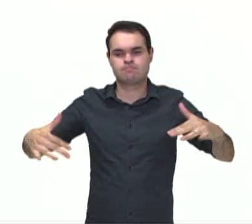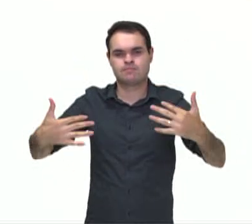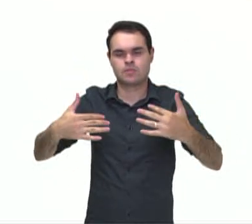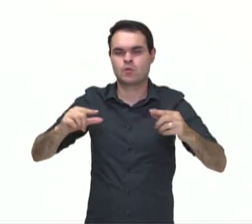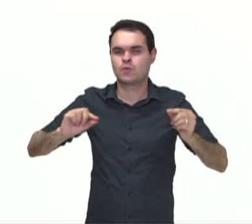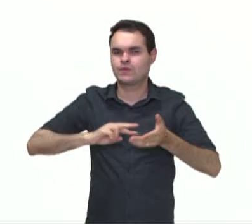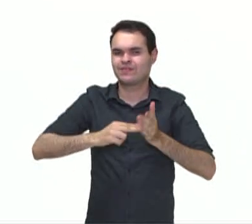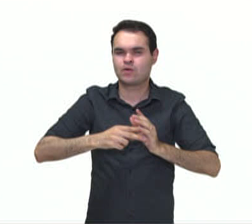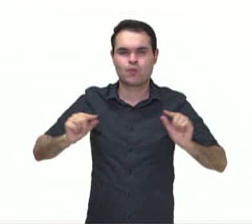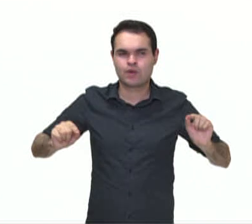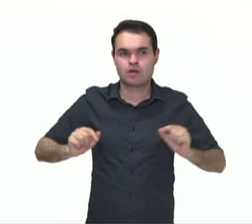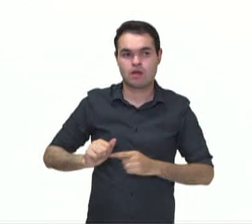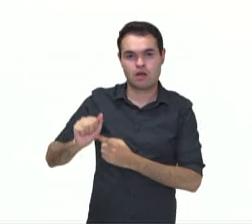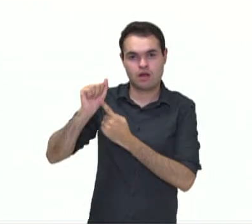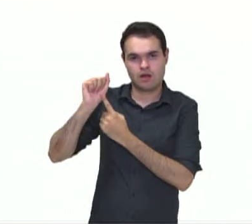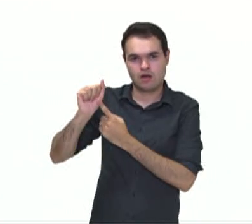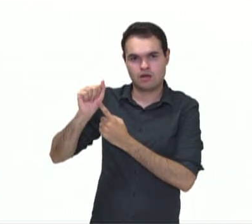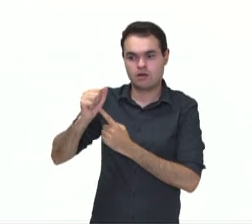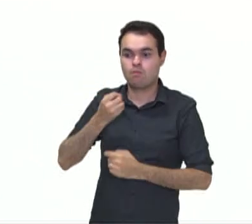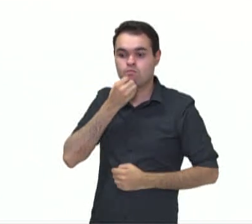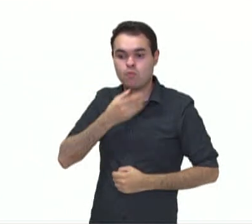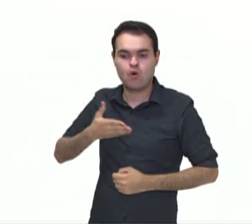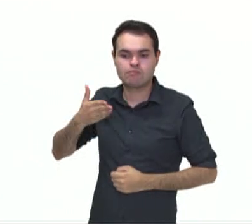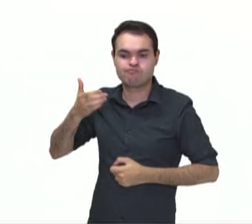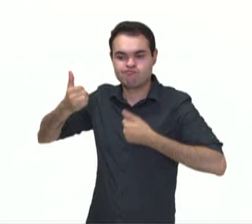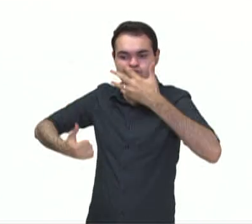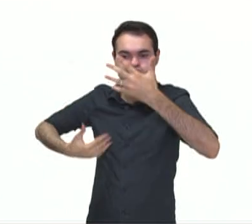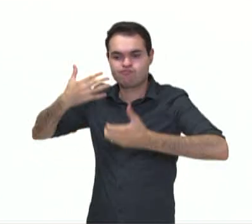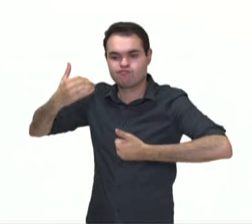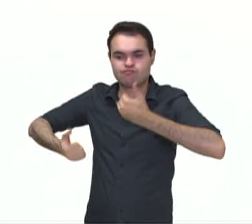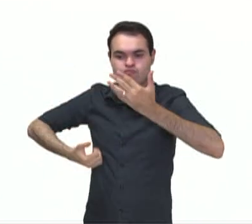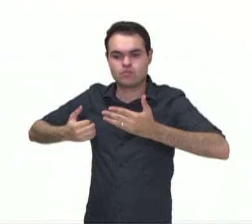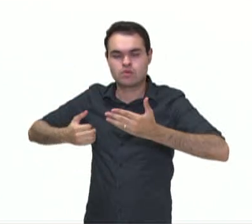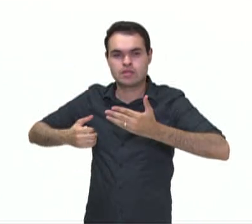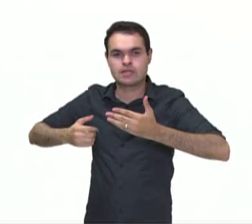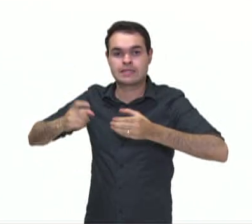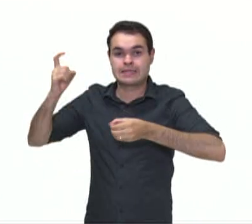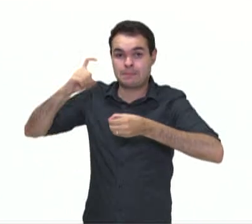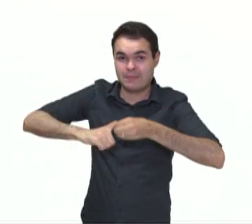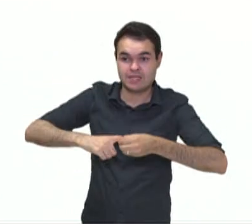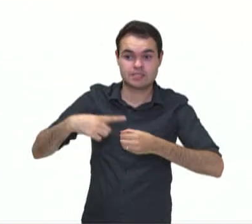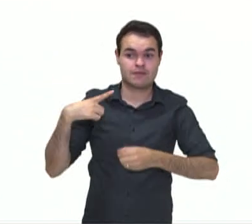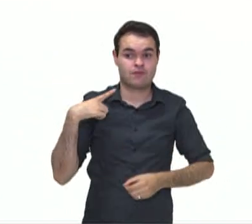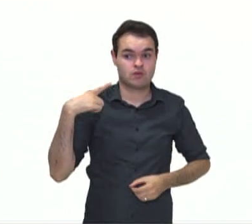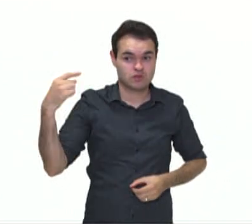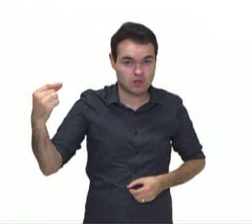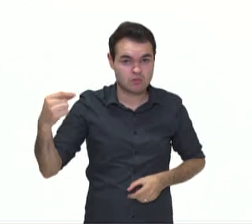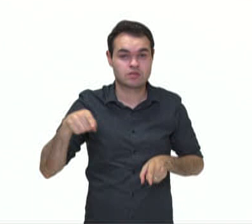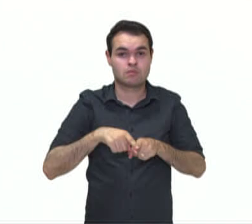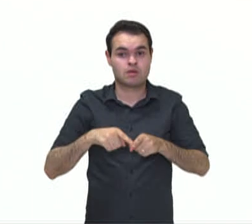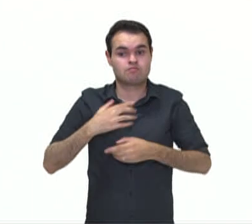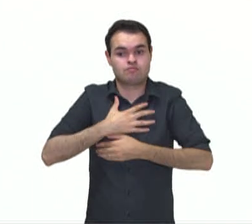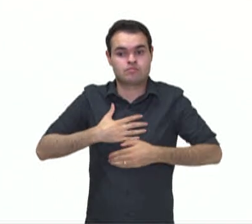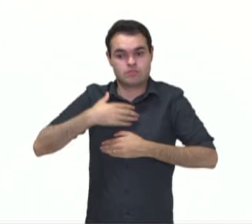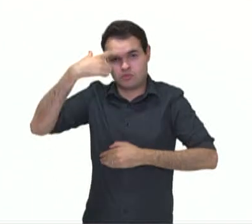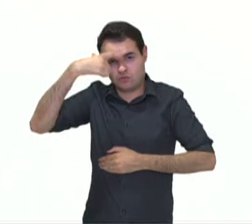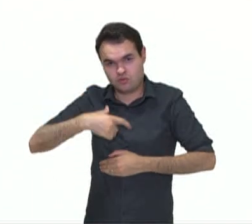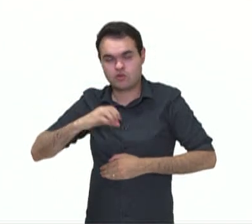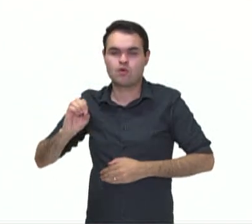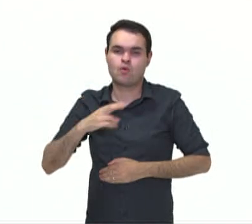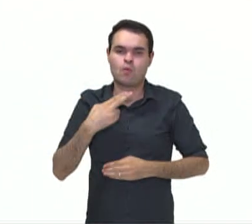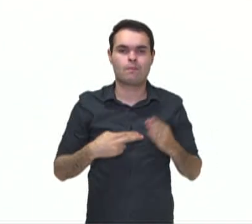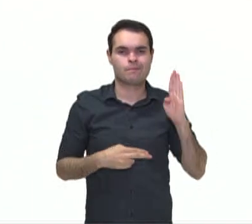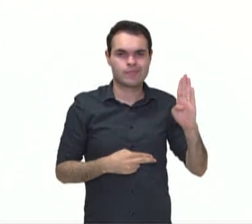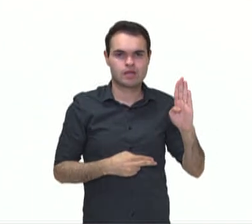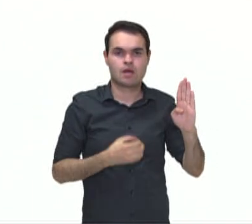que a boa oratória depende totalmente da vocação individual para a fala e do carisma do orador, ou